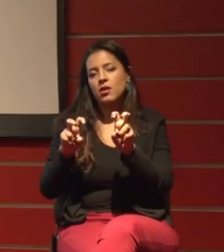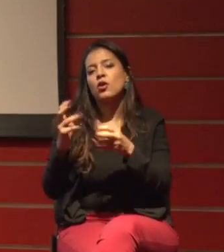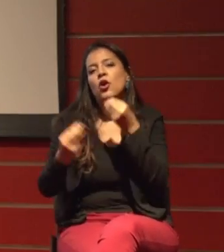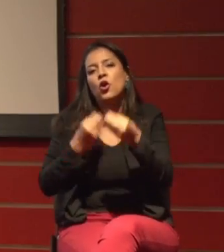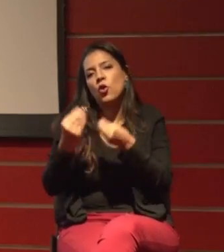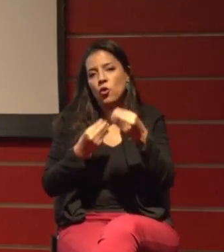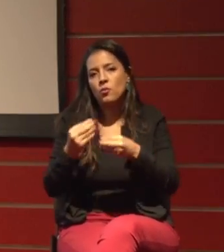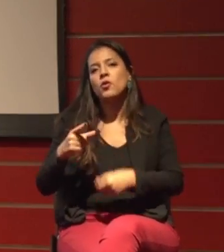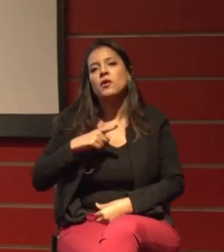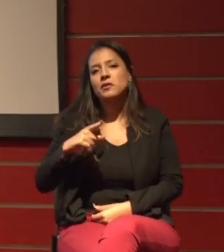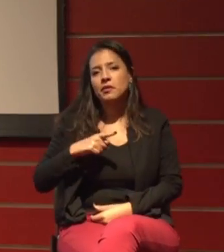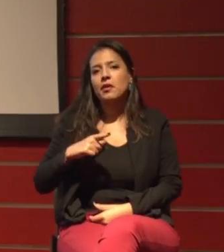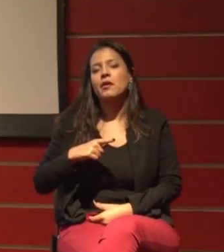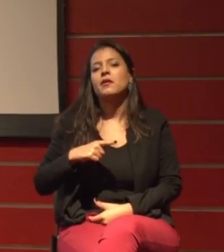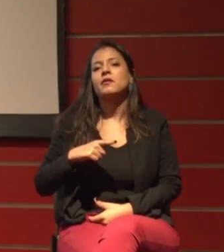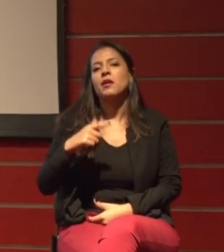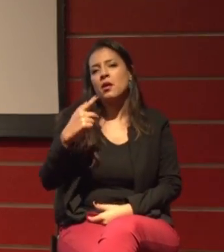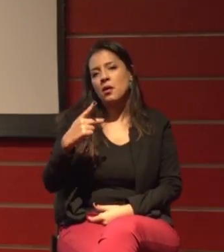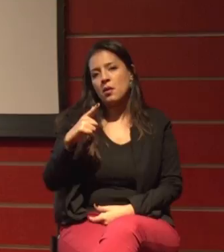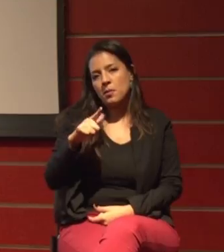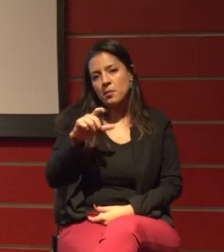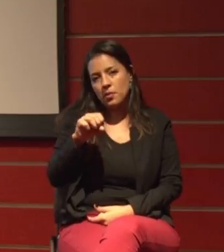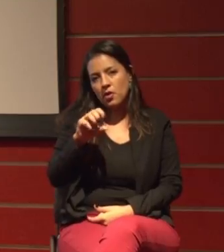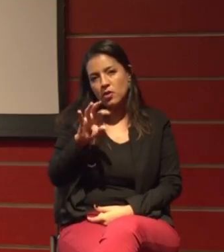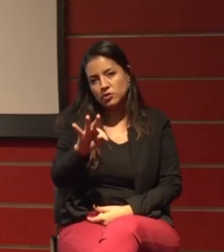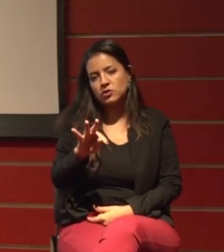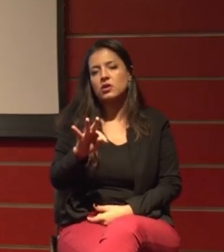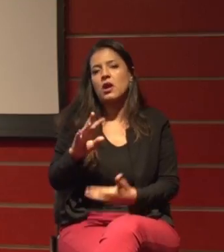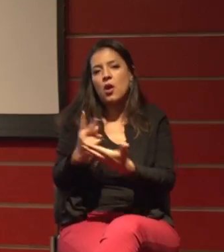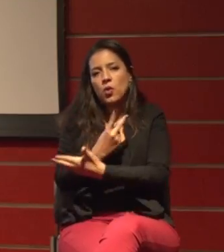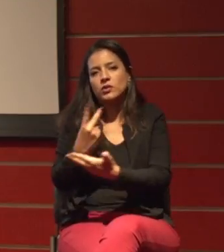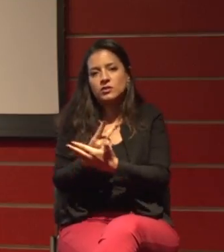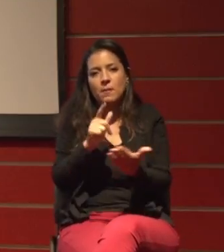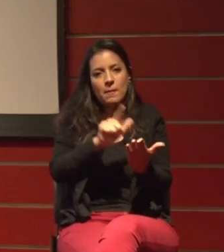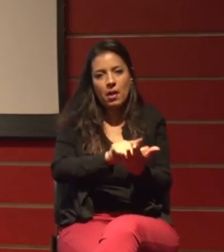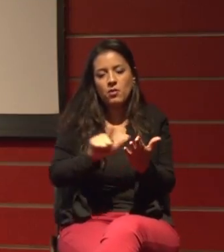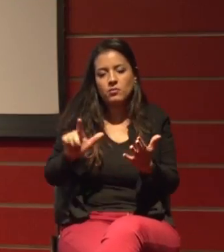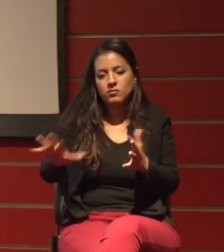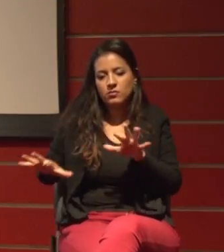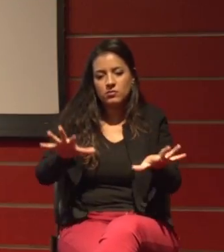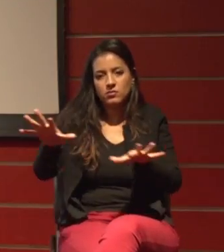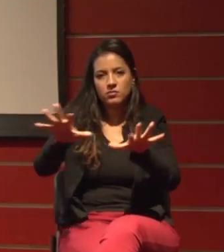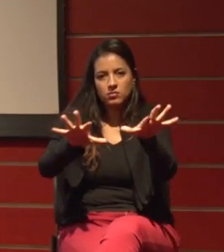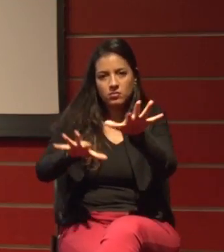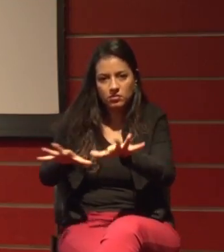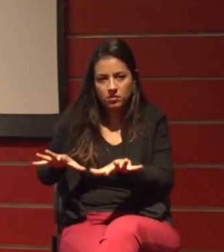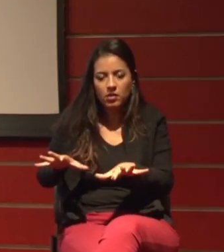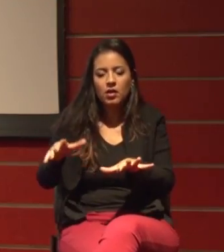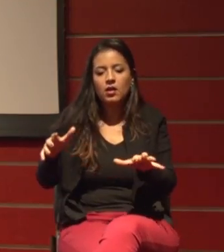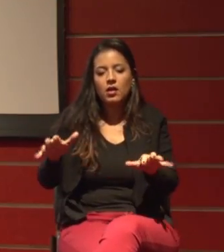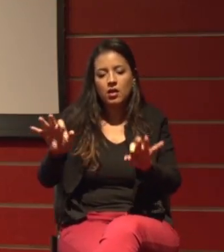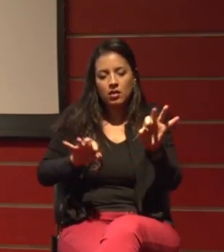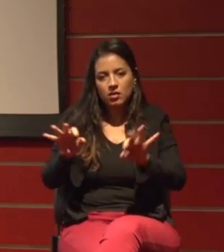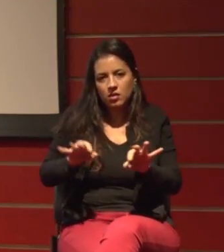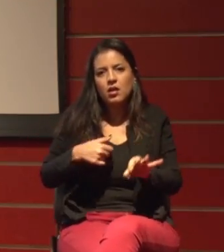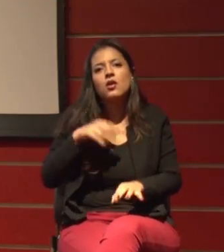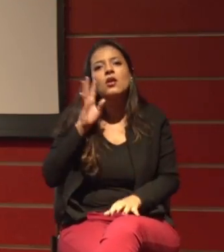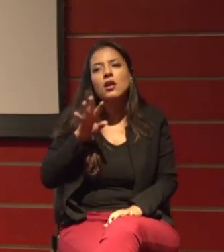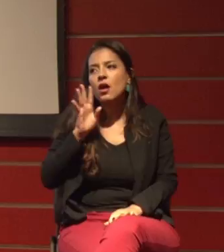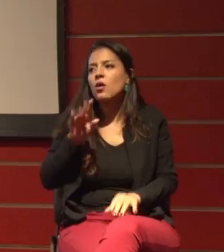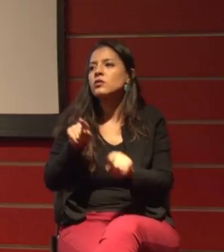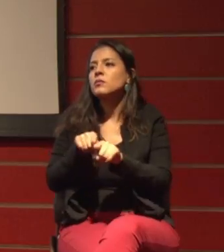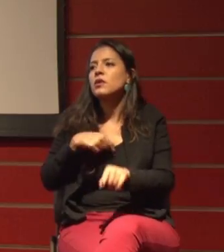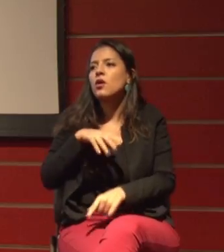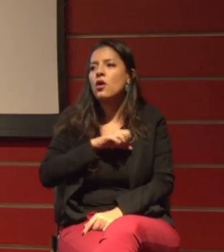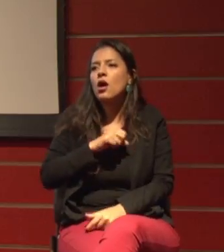juntar esse quebra-cabeça dos plots e tal e pensando um pouco também acho muito legal eu também tento utizar algumas coisas mais visuais